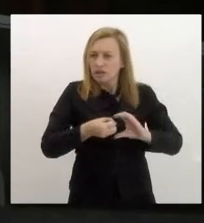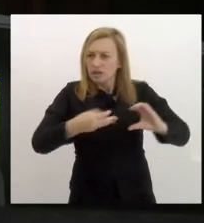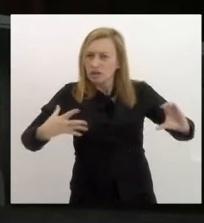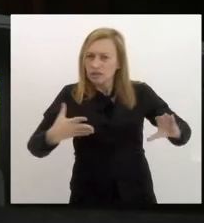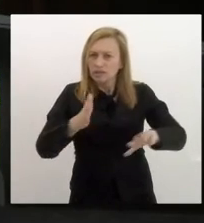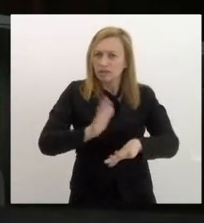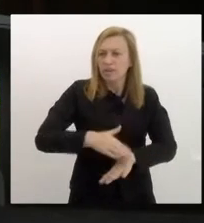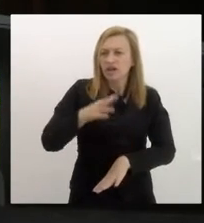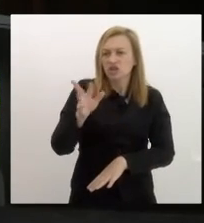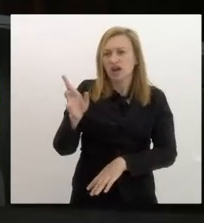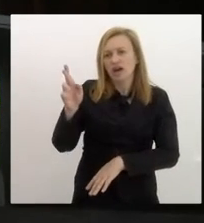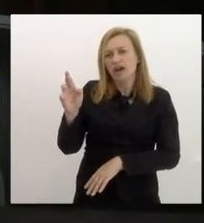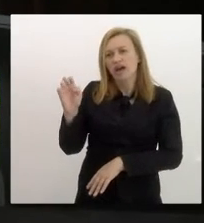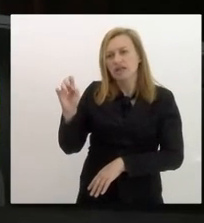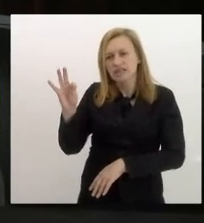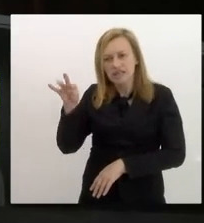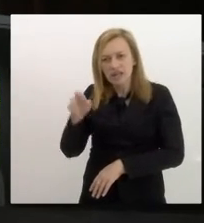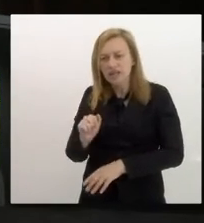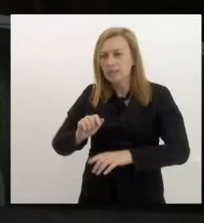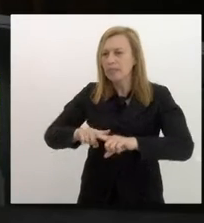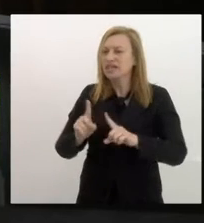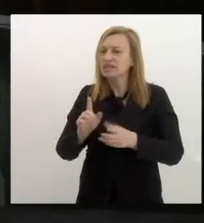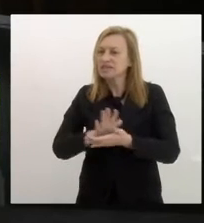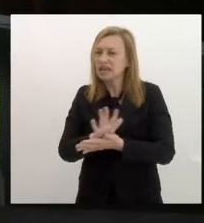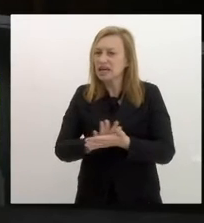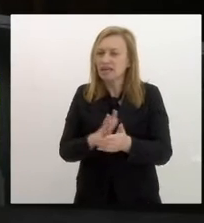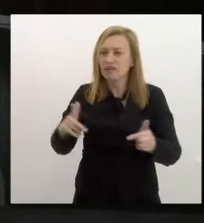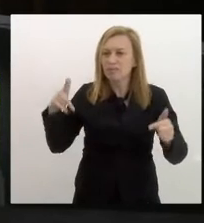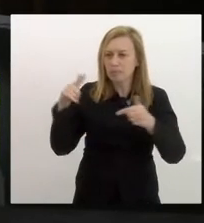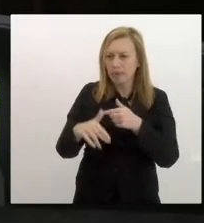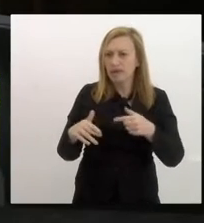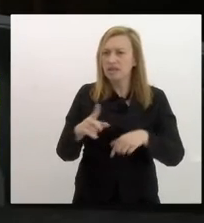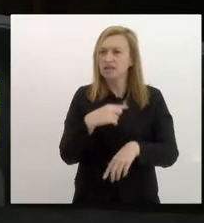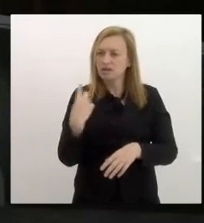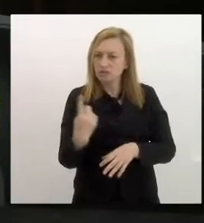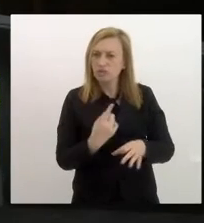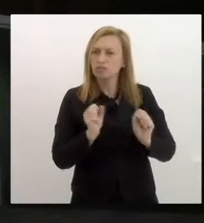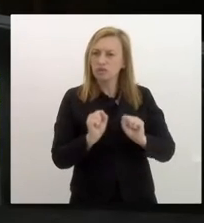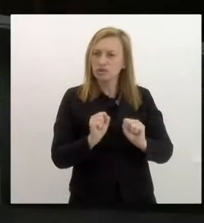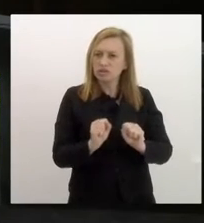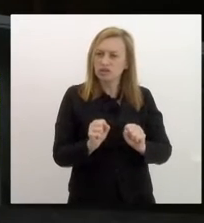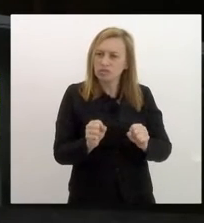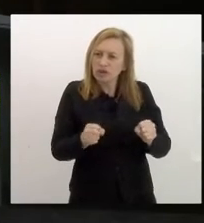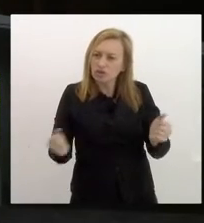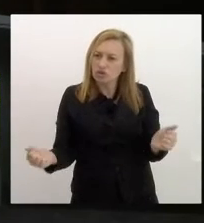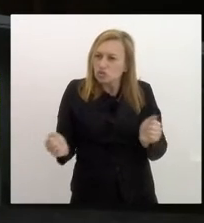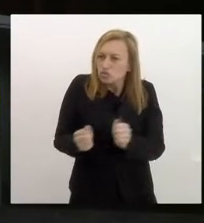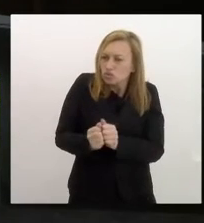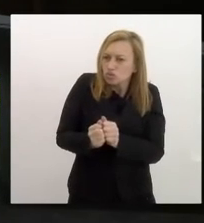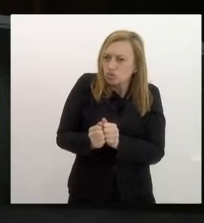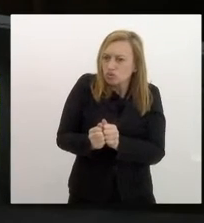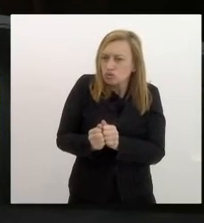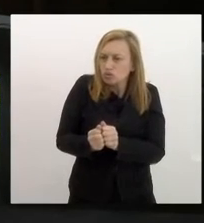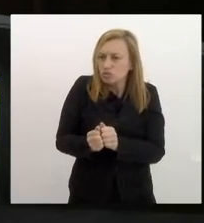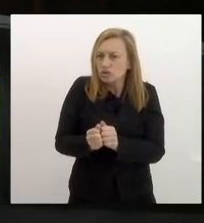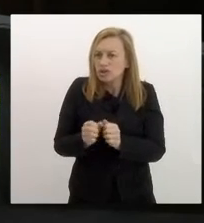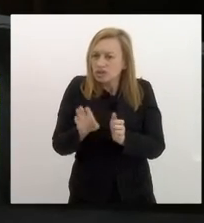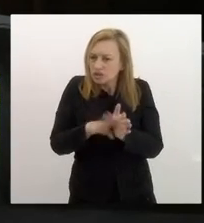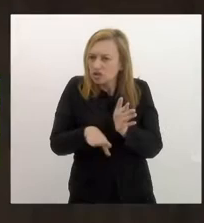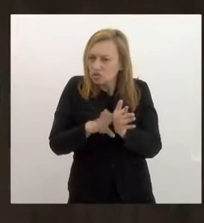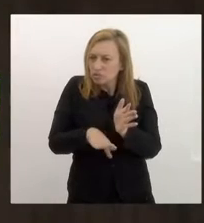mais do ponto de vista da receita mas nada impede também que seja fez sejam feitos ajustes do lado da despesa